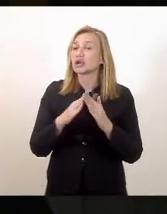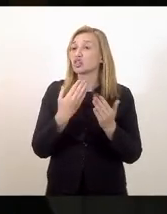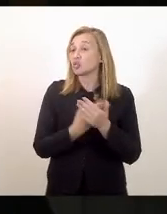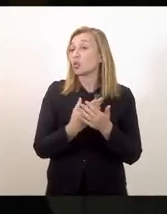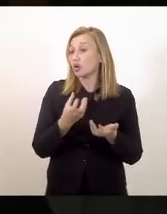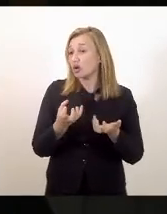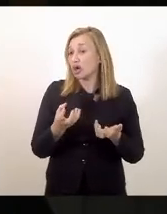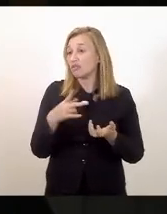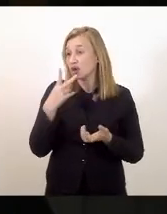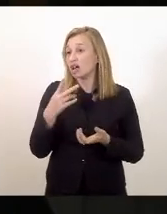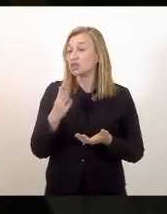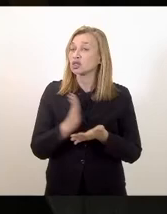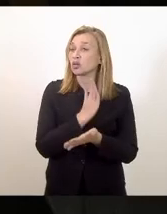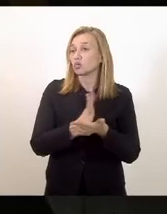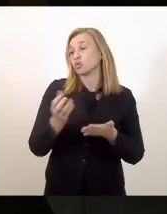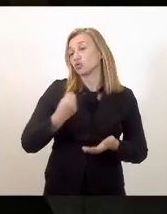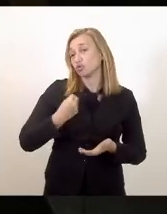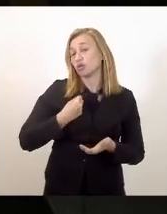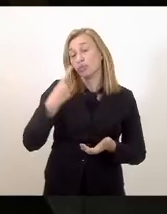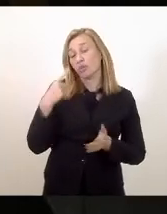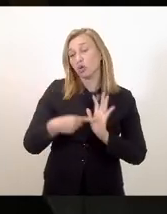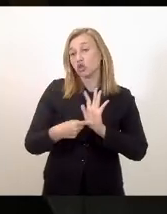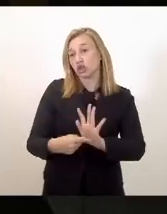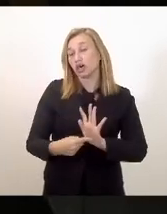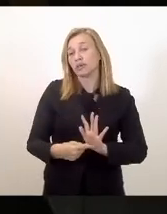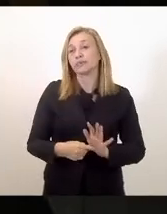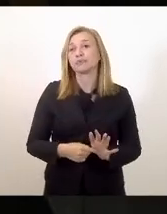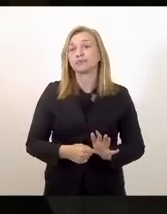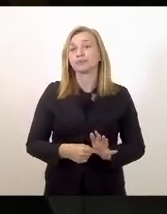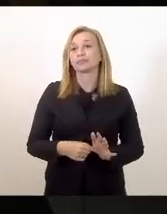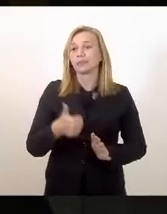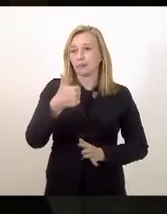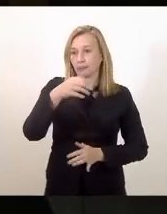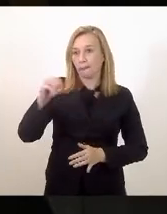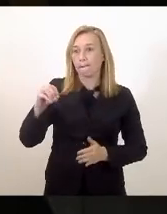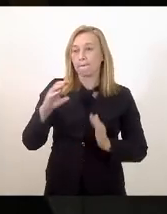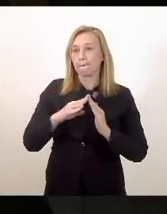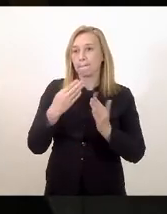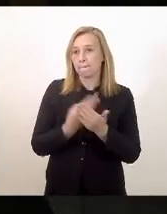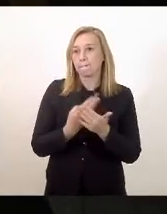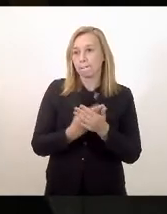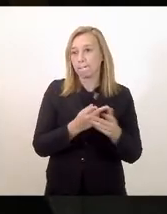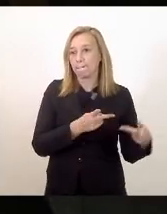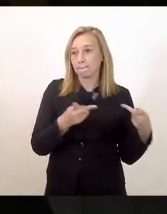para refletir sobre esse momento que a gente enfrenta. Das 100 escolas que a gente visitou,